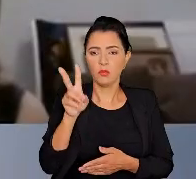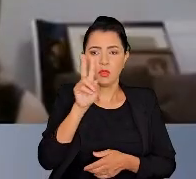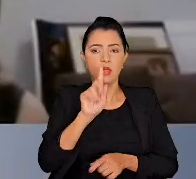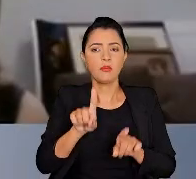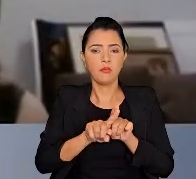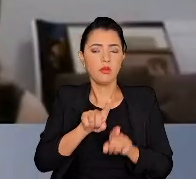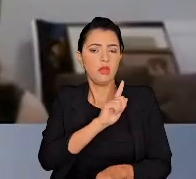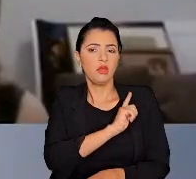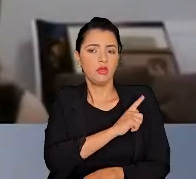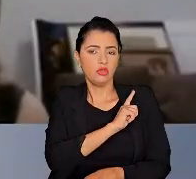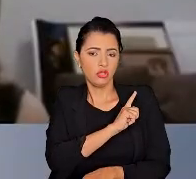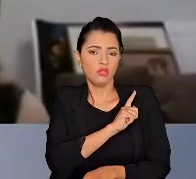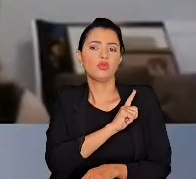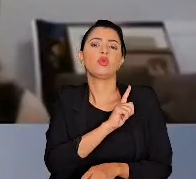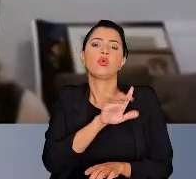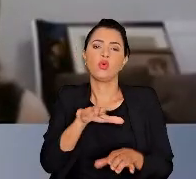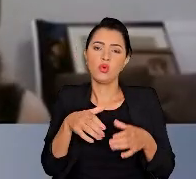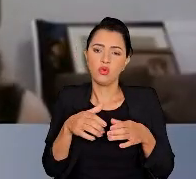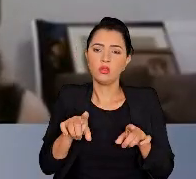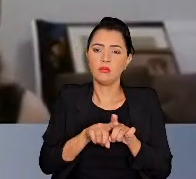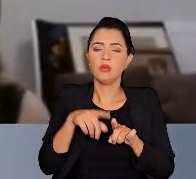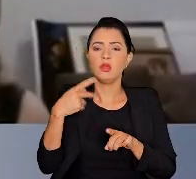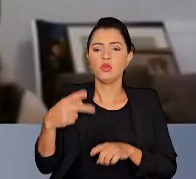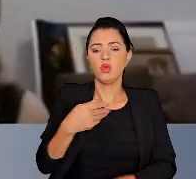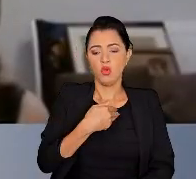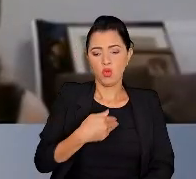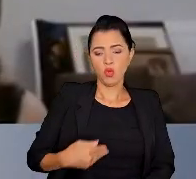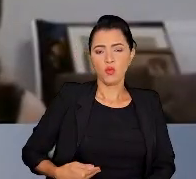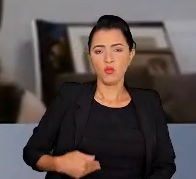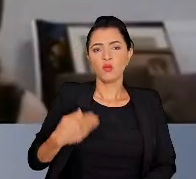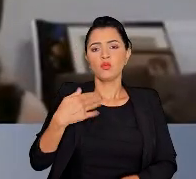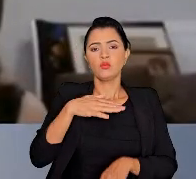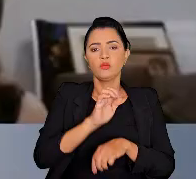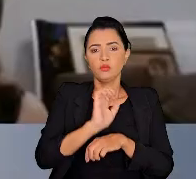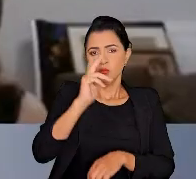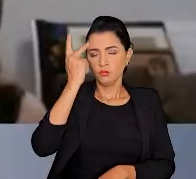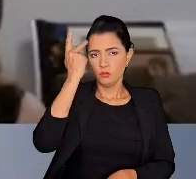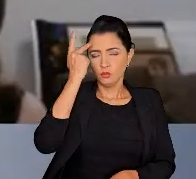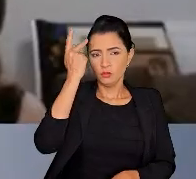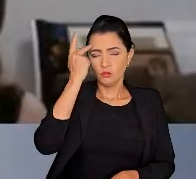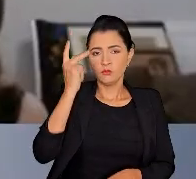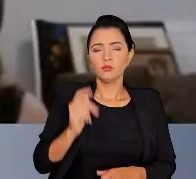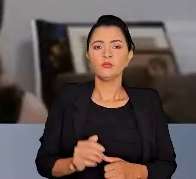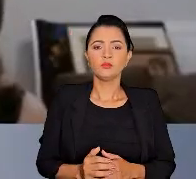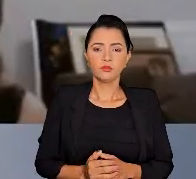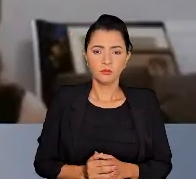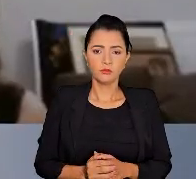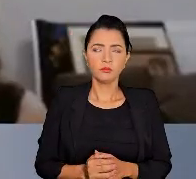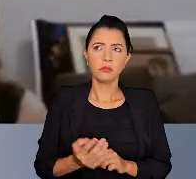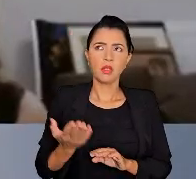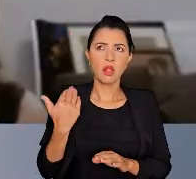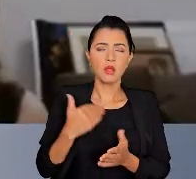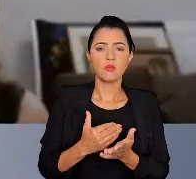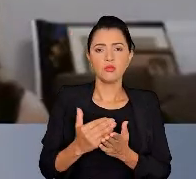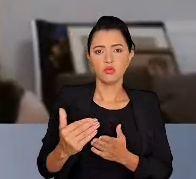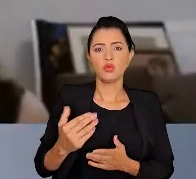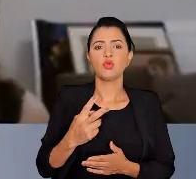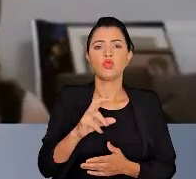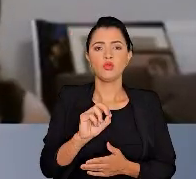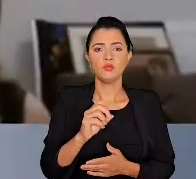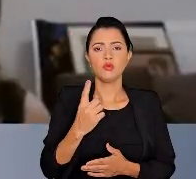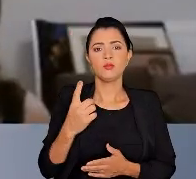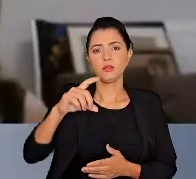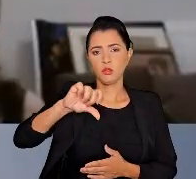Relações Internacionais do Governo do Estado de São Paulo, desde